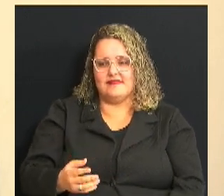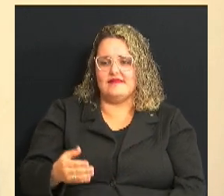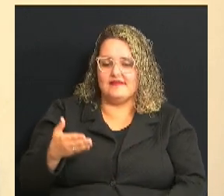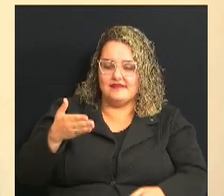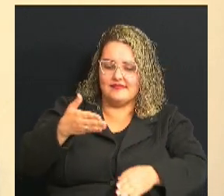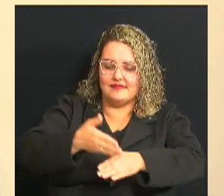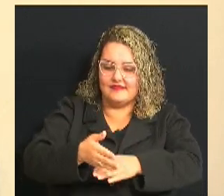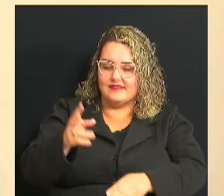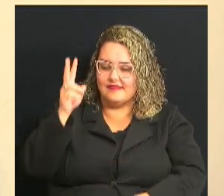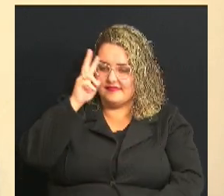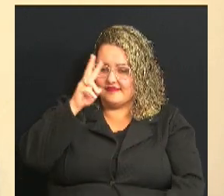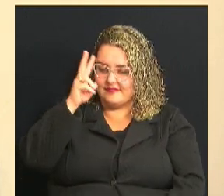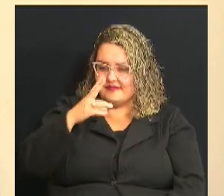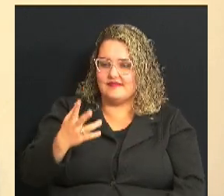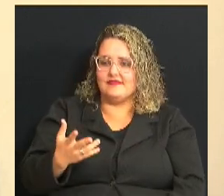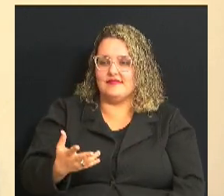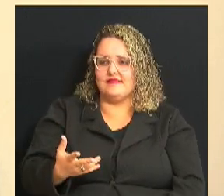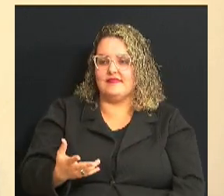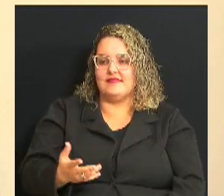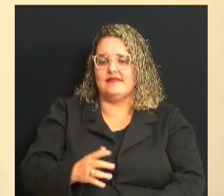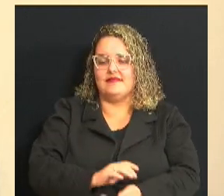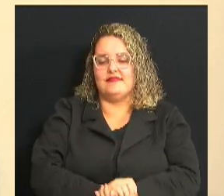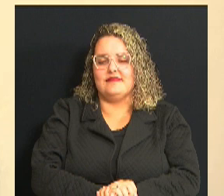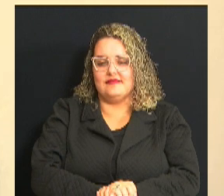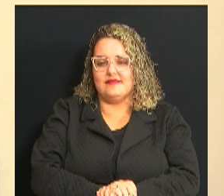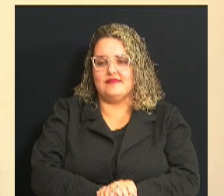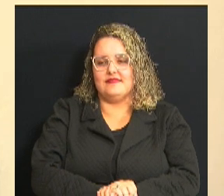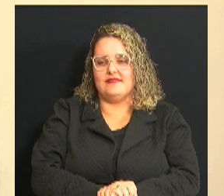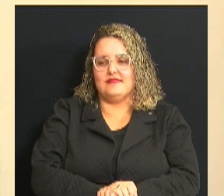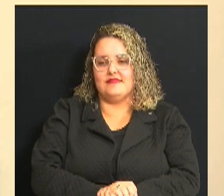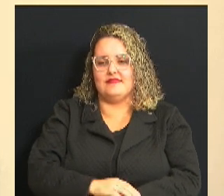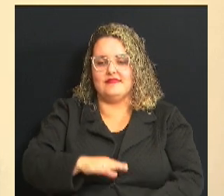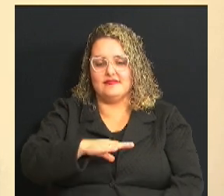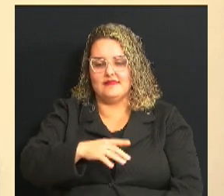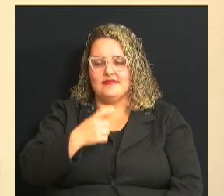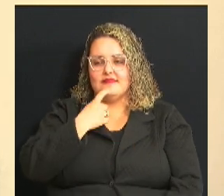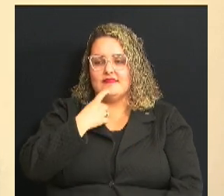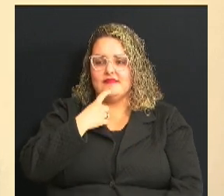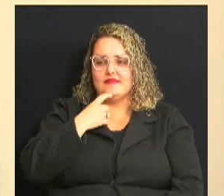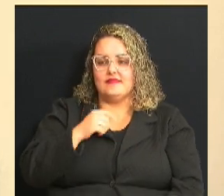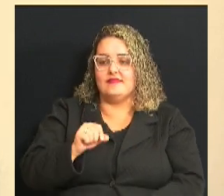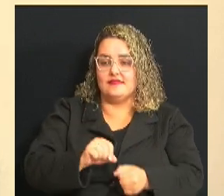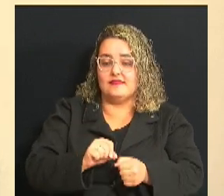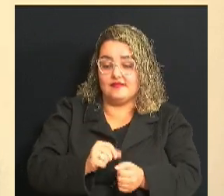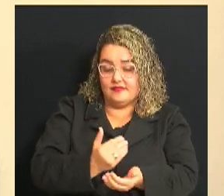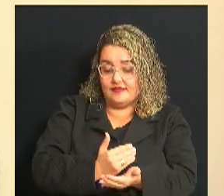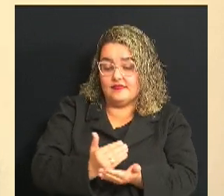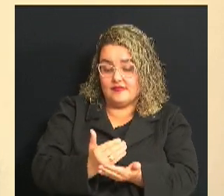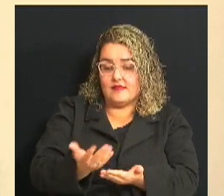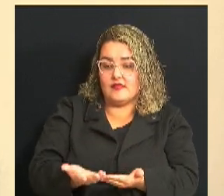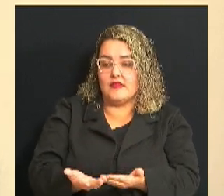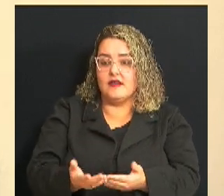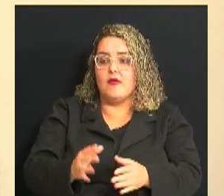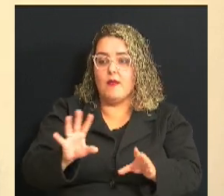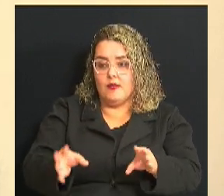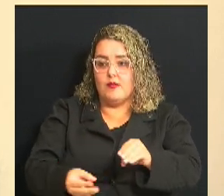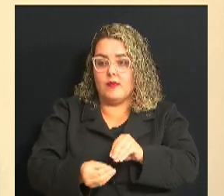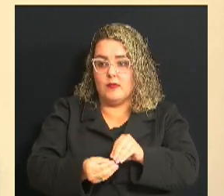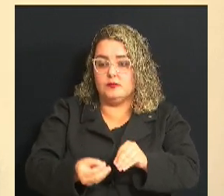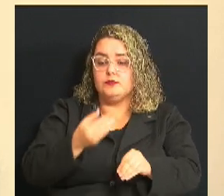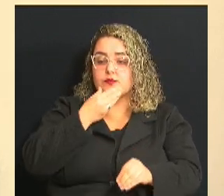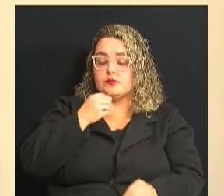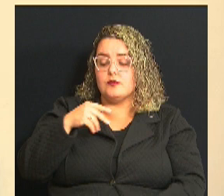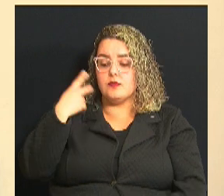feito esse preâmbulo, eu vou ler rapidamente um resumo da justificativa. O vereador José Carlos é autor das